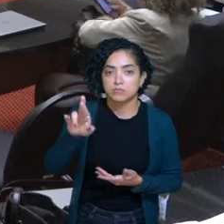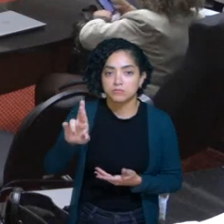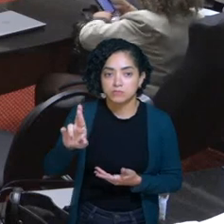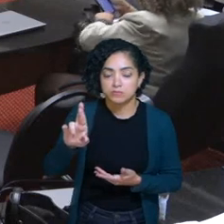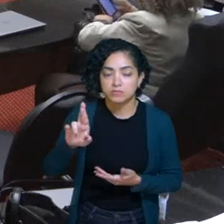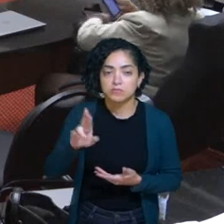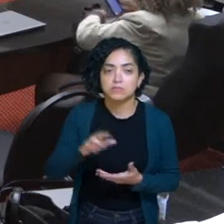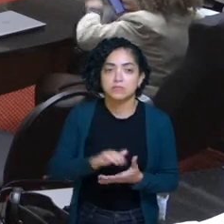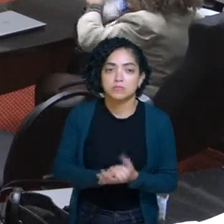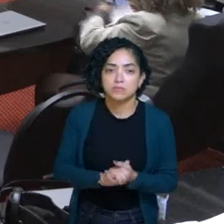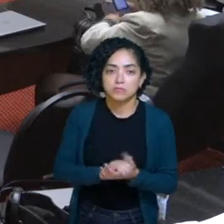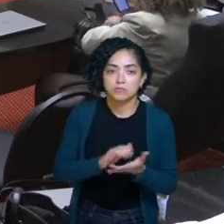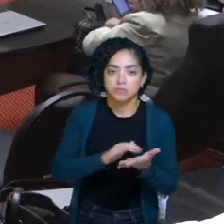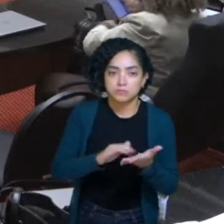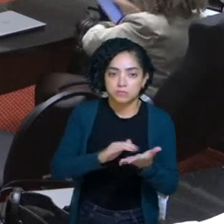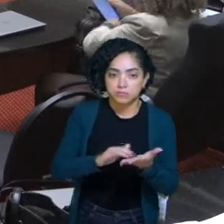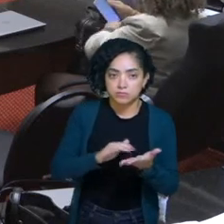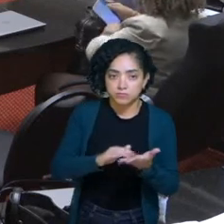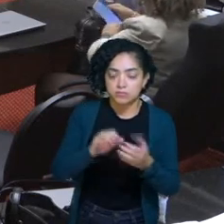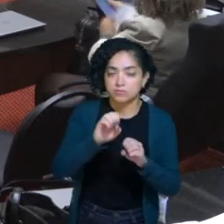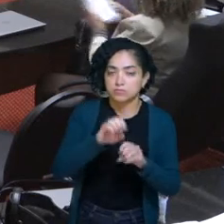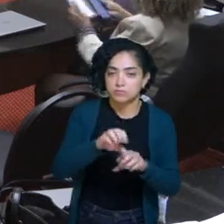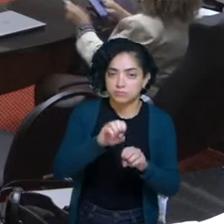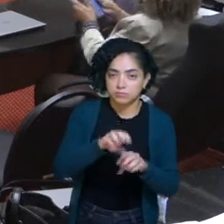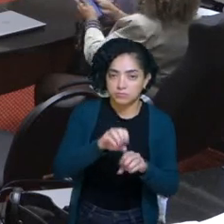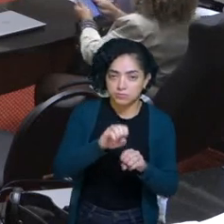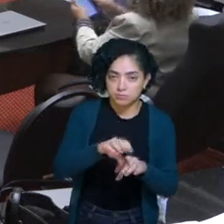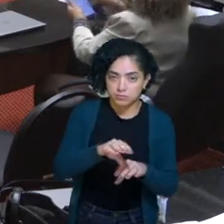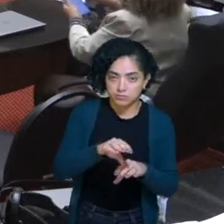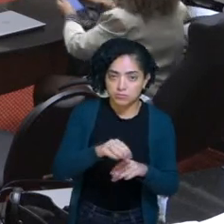de ensino da Secretaria de Estado da Educação